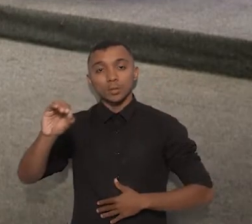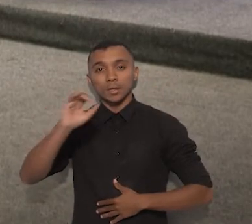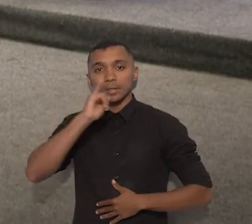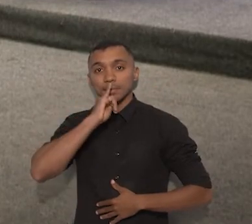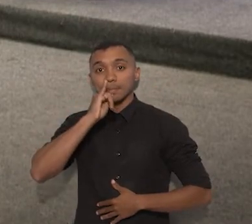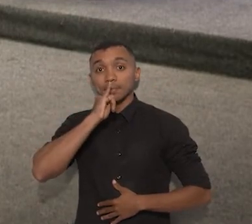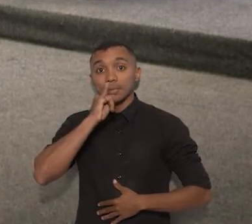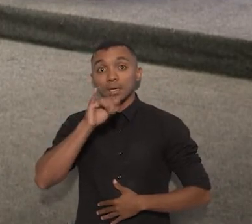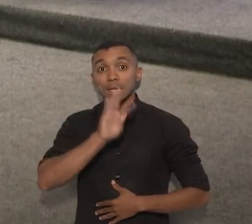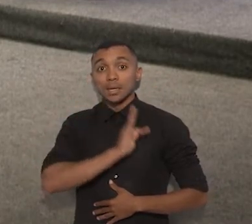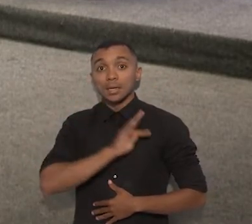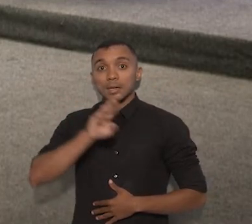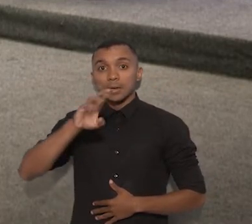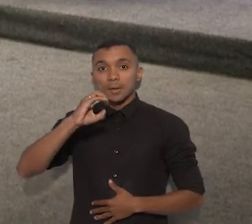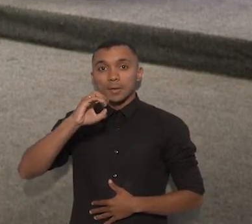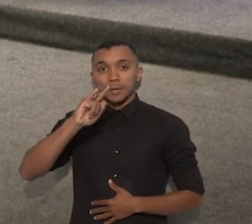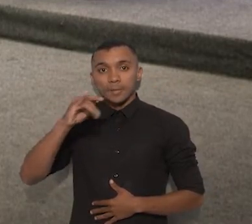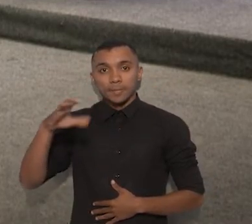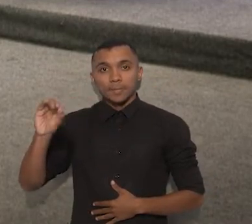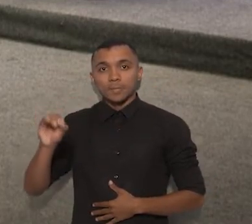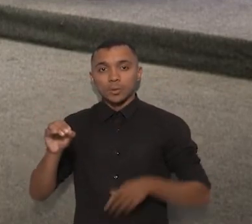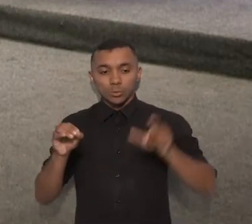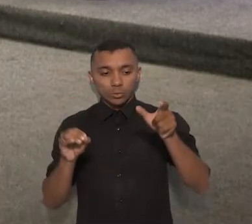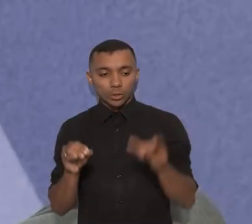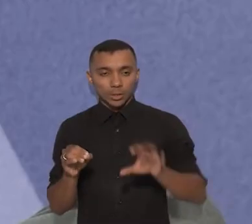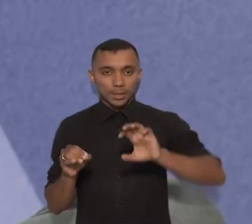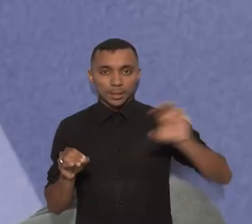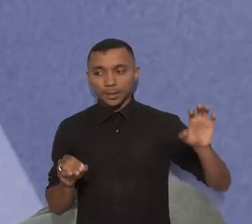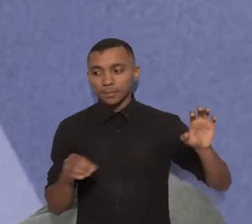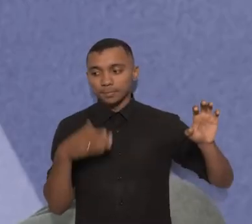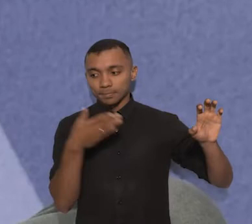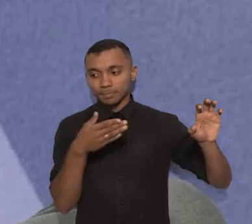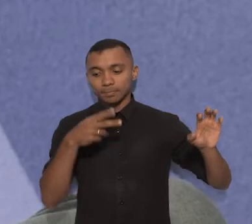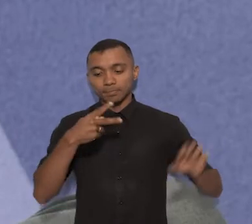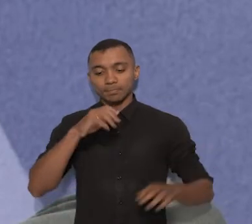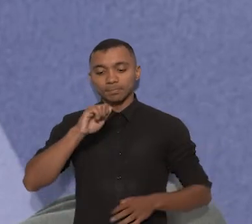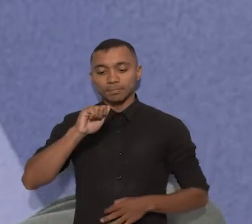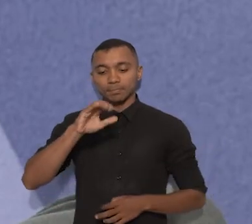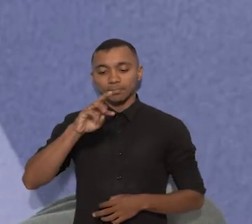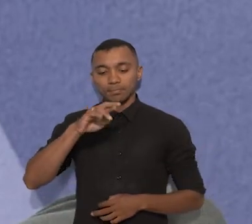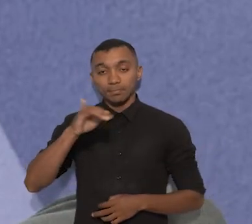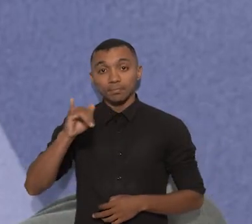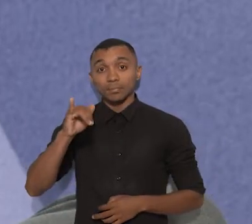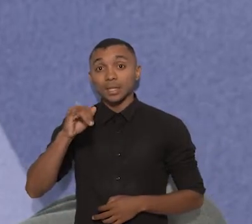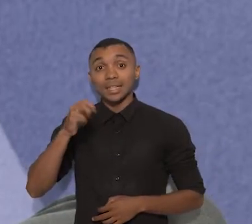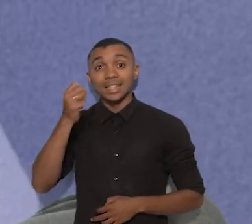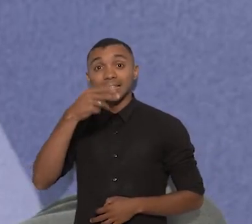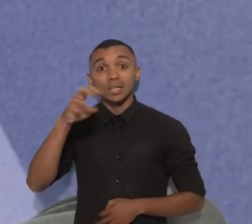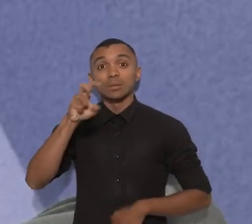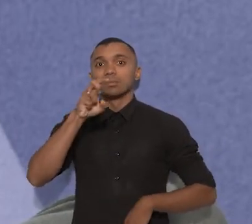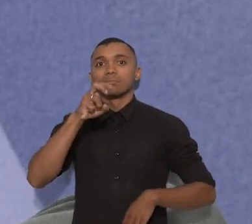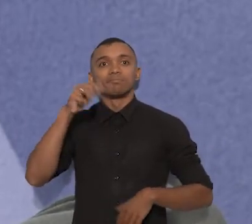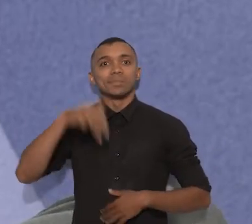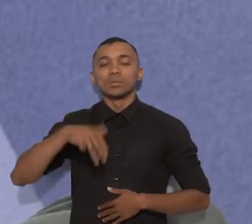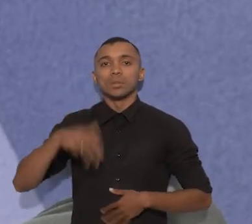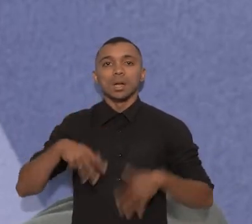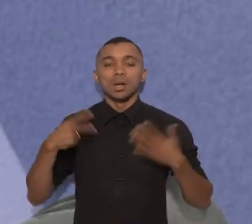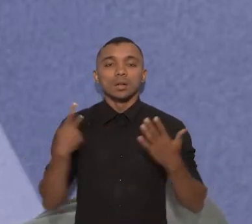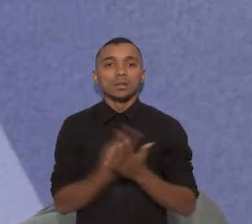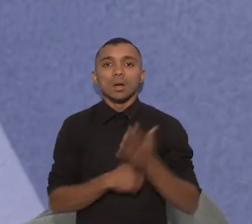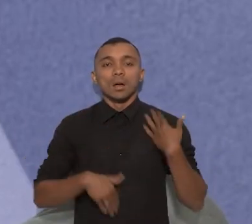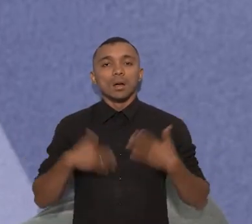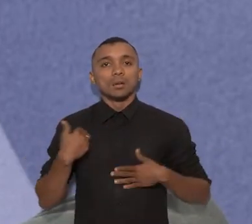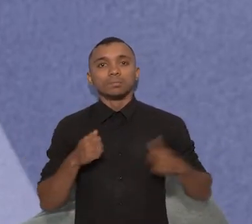Rogério colocou um menino na lateral esquerdo chamado Patrick. Com 25 minutos, o menino estava tremendo igual o Vara Verde. Ele